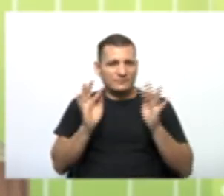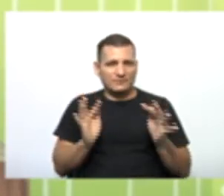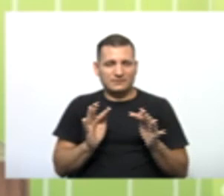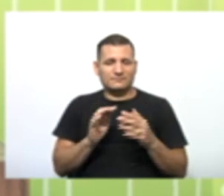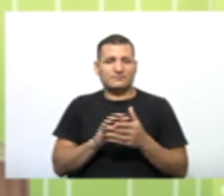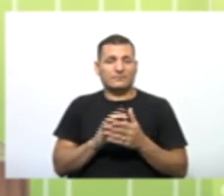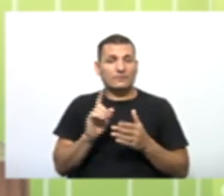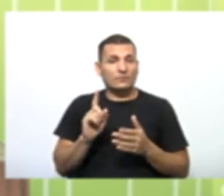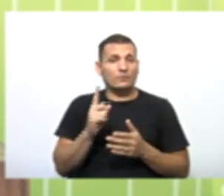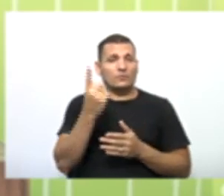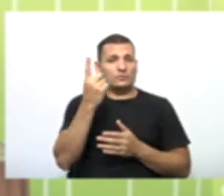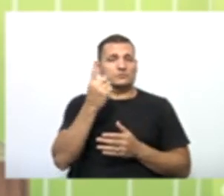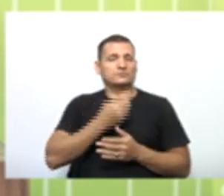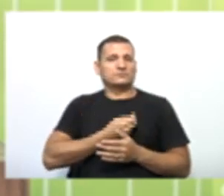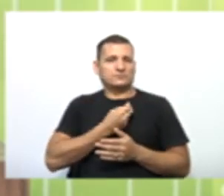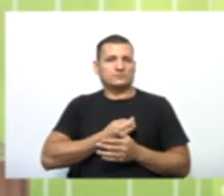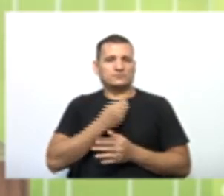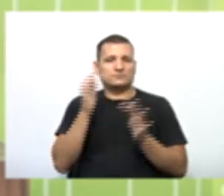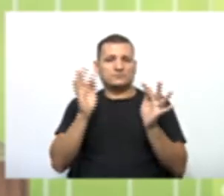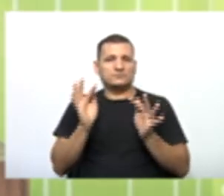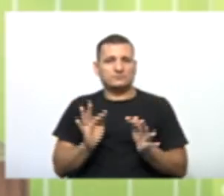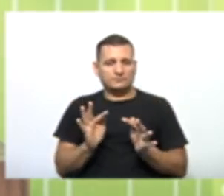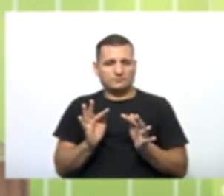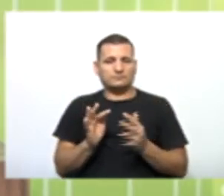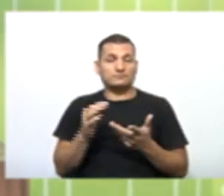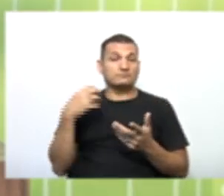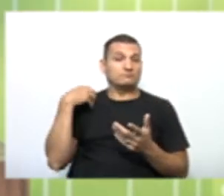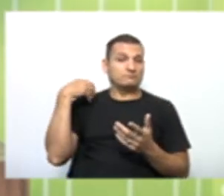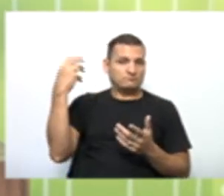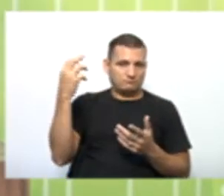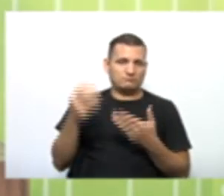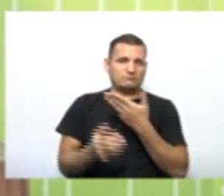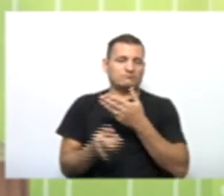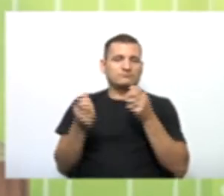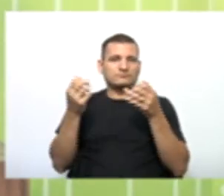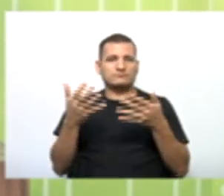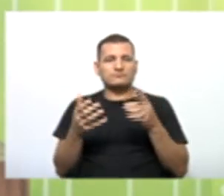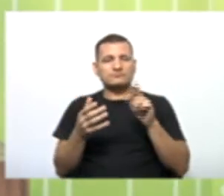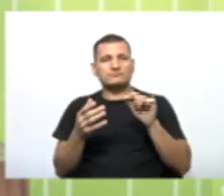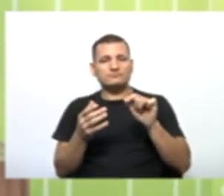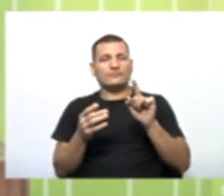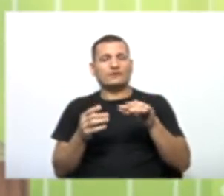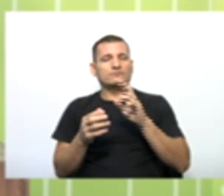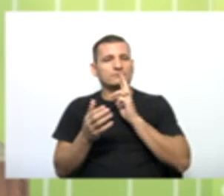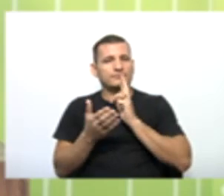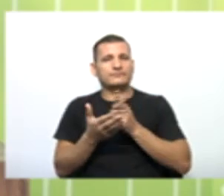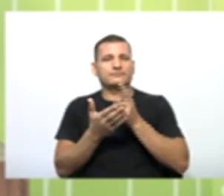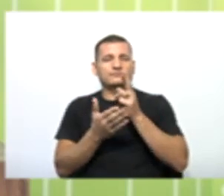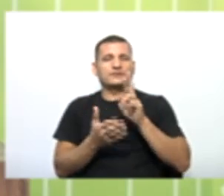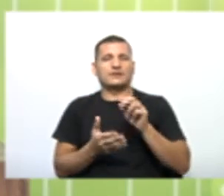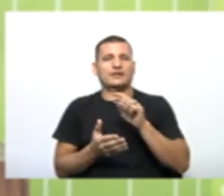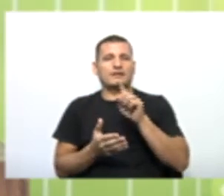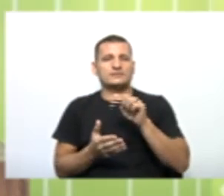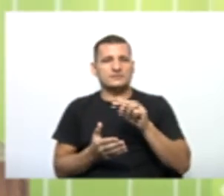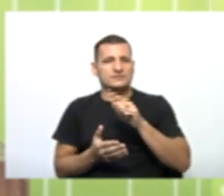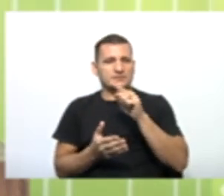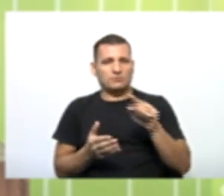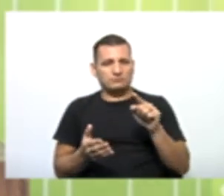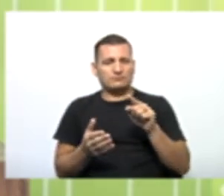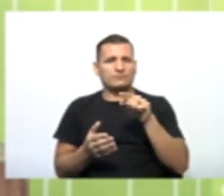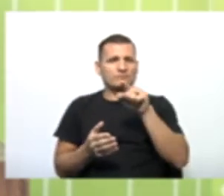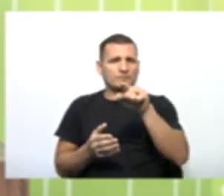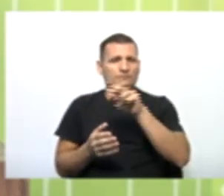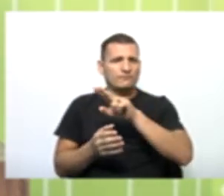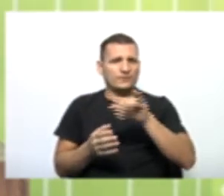vida que vai conduzir à felicidade... Novamente, segundo Aristóteles, é a razão. Você vai controlar tanto